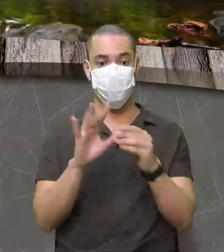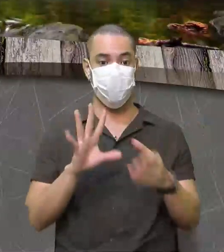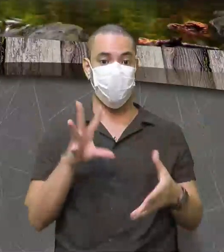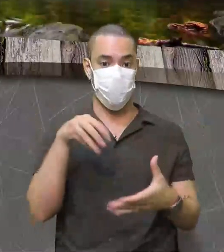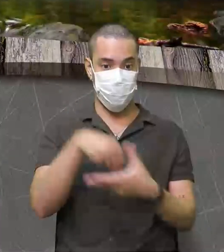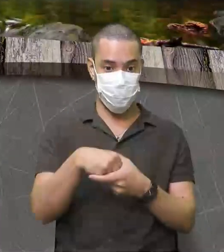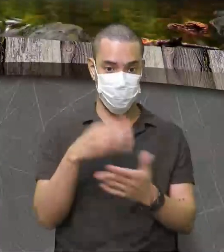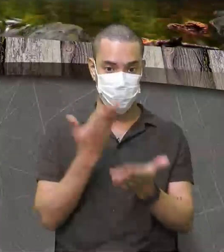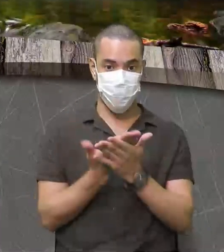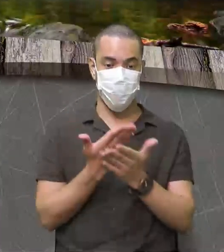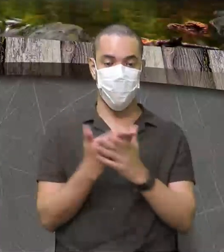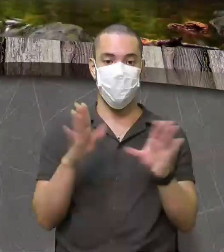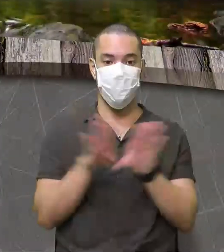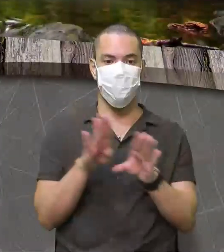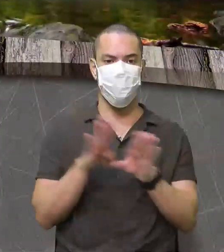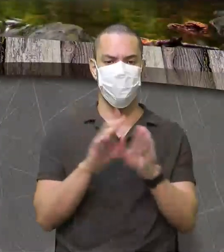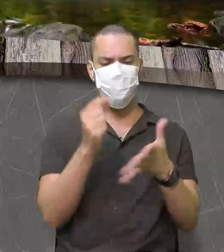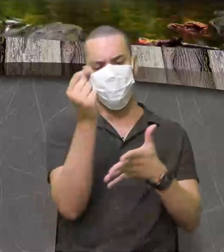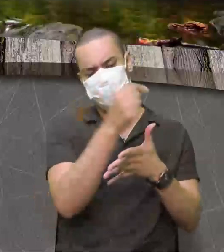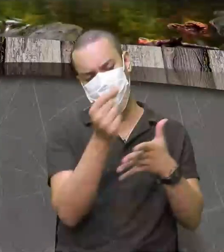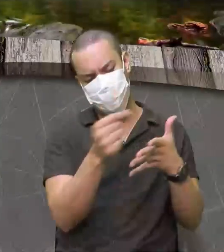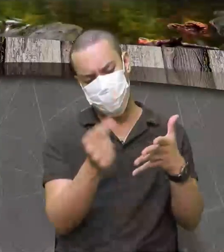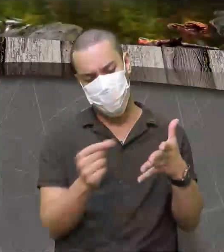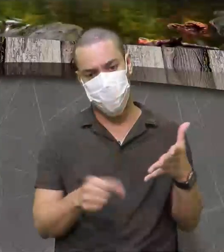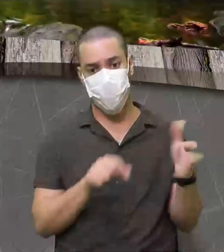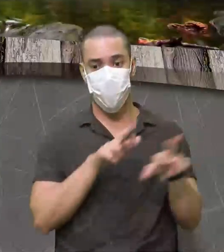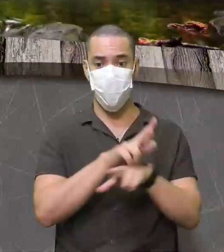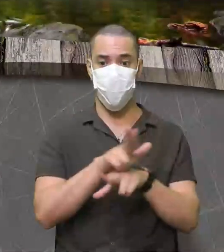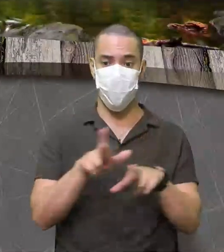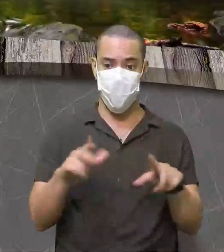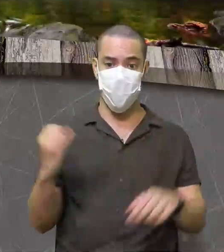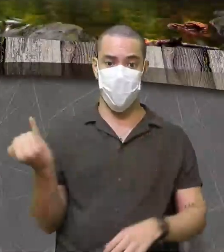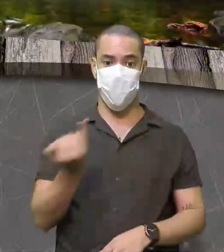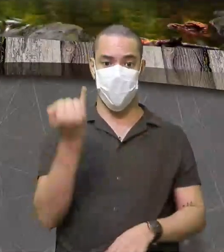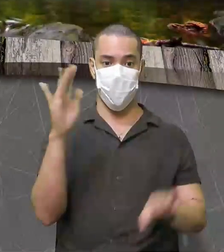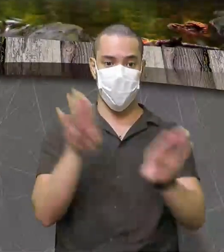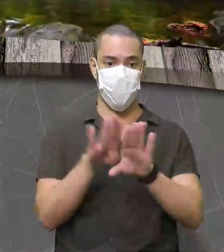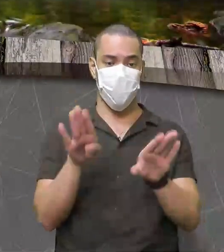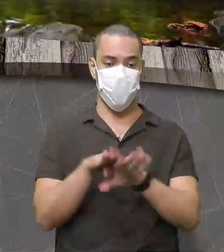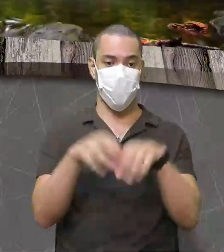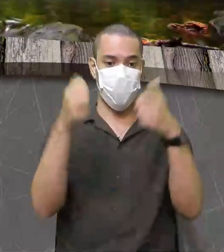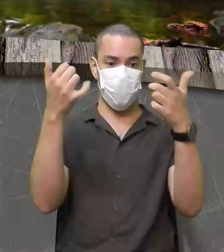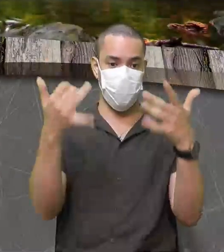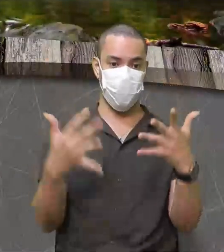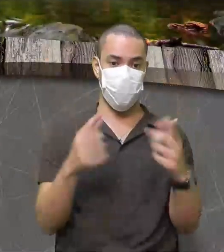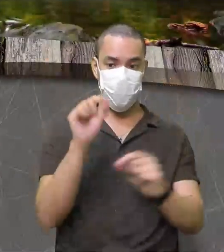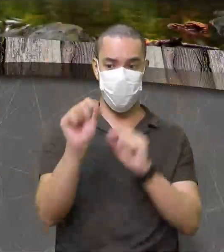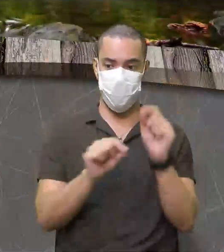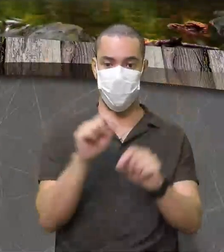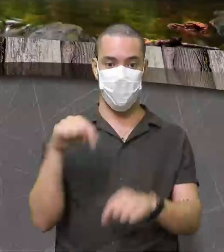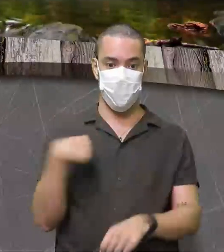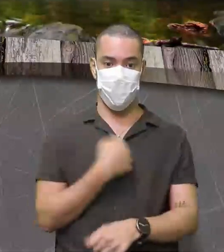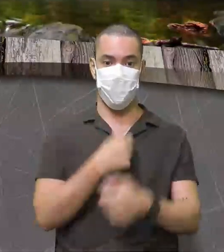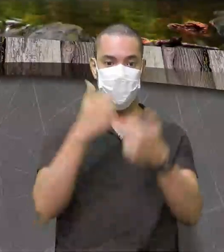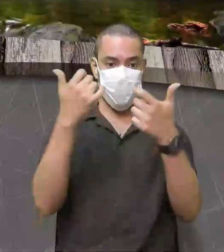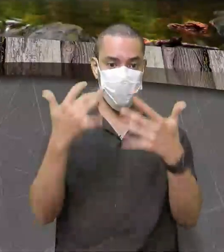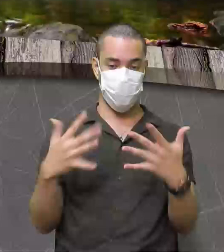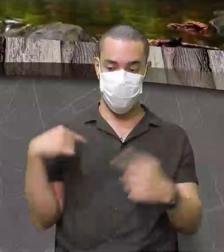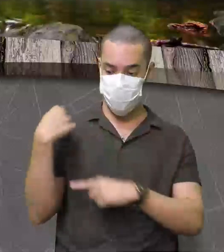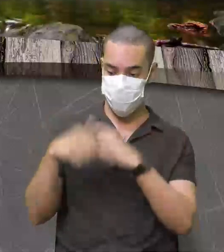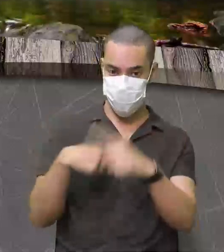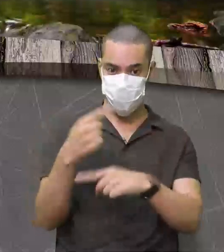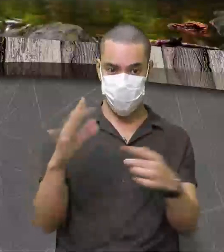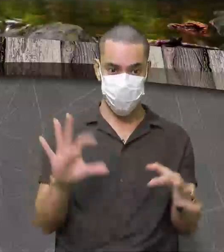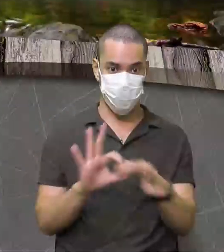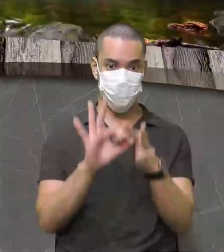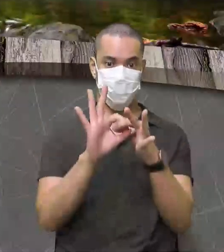aula, a gente viu muita coisa, né? Muita coisa, né? Uma coisa que é importante frisar, pessoal, é que quando a gente fala lá das heranças, aí tem uma que é ligada ao